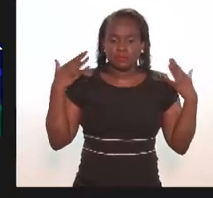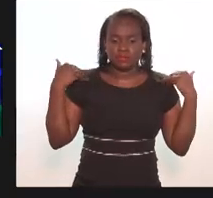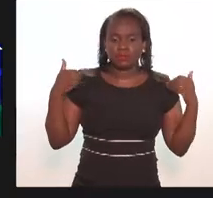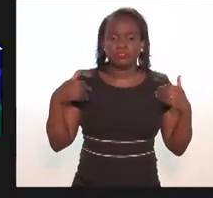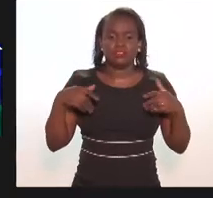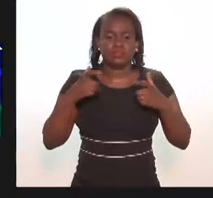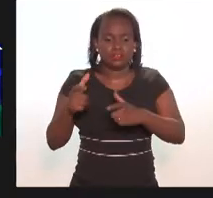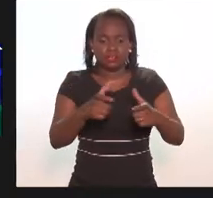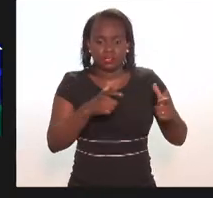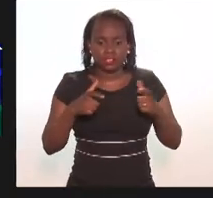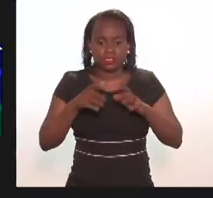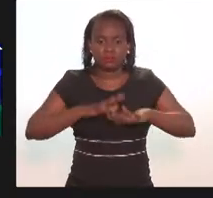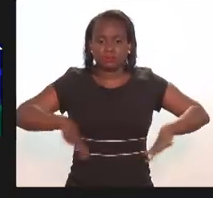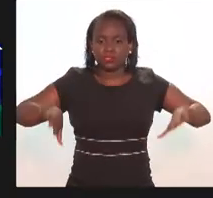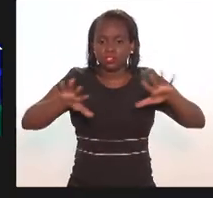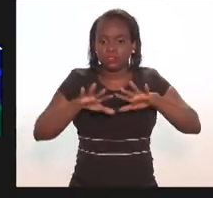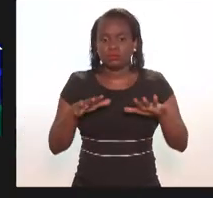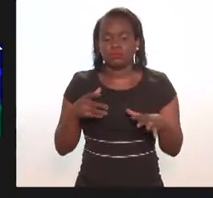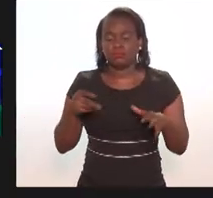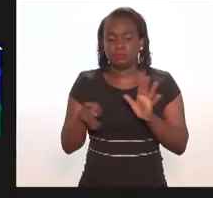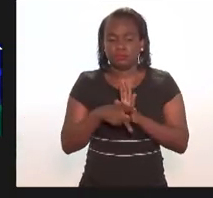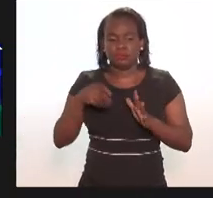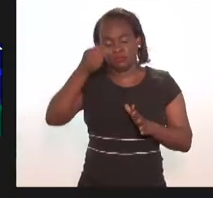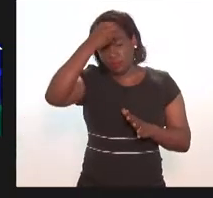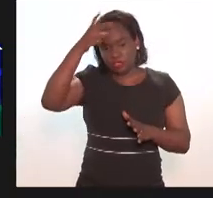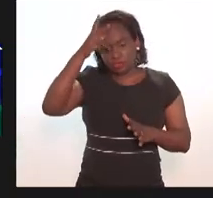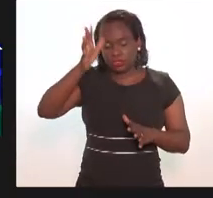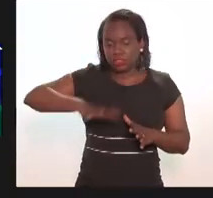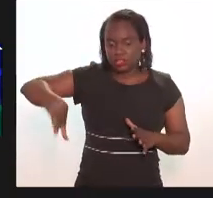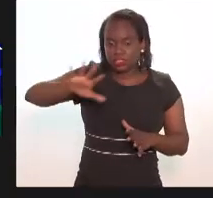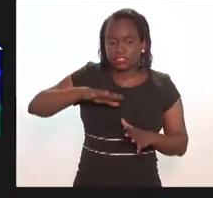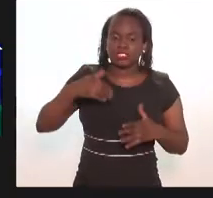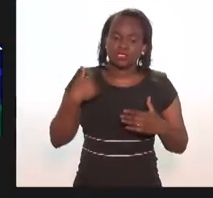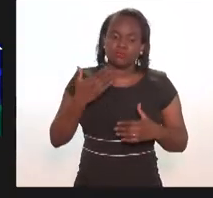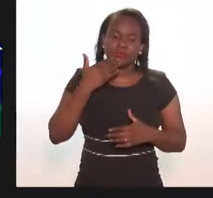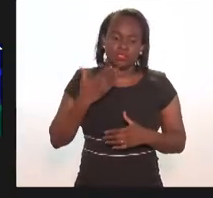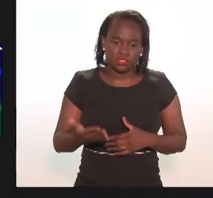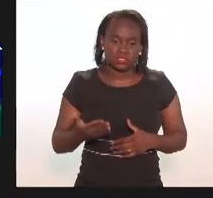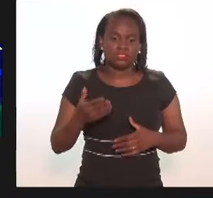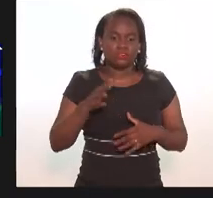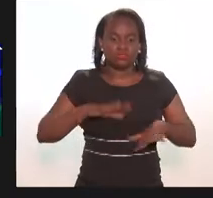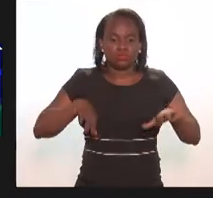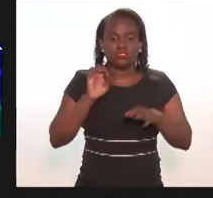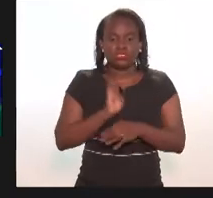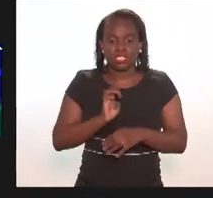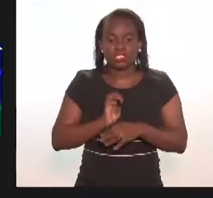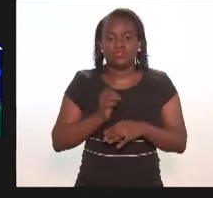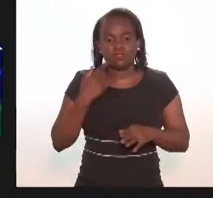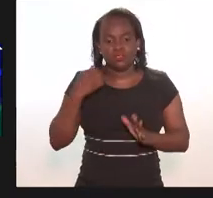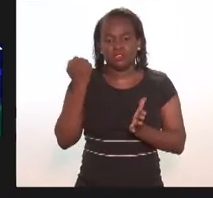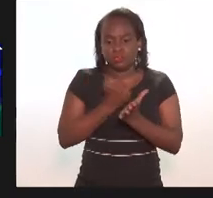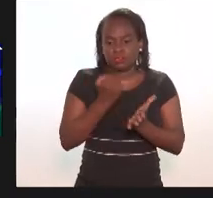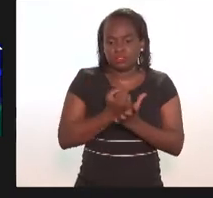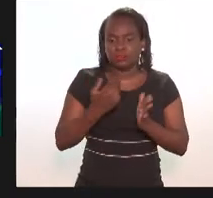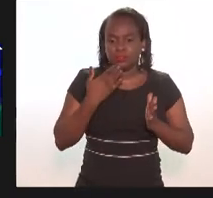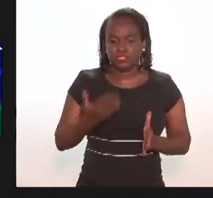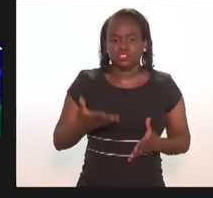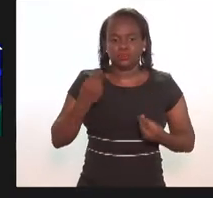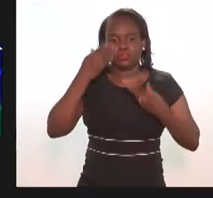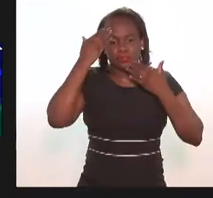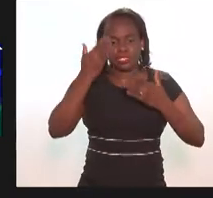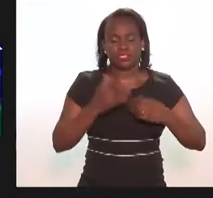várias partes da região do município, né? E aí fica a minha solicitação ao Estado e vou protocolar esse pedido. Muito